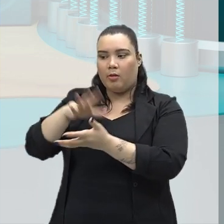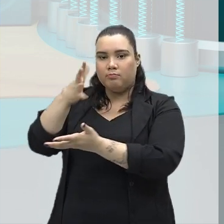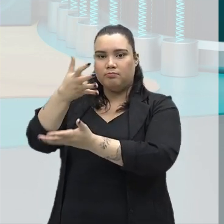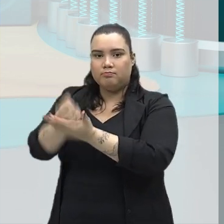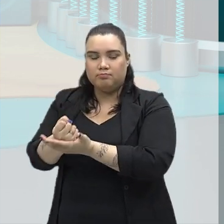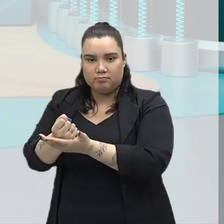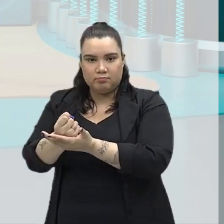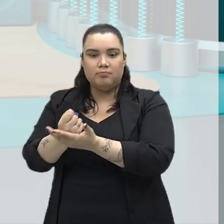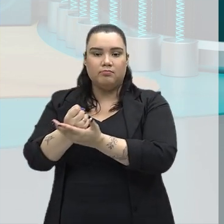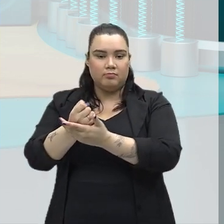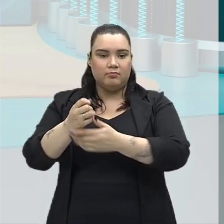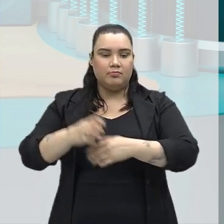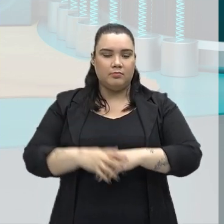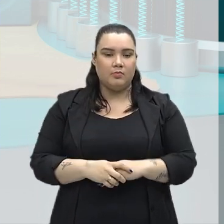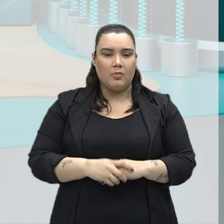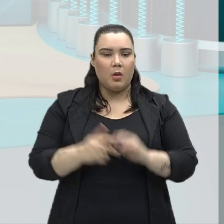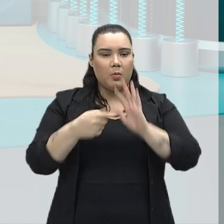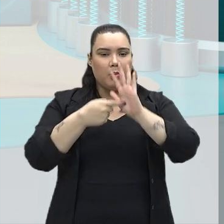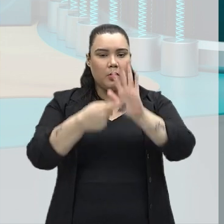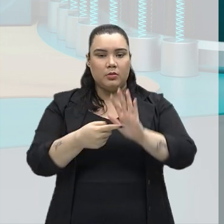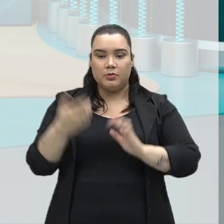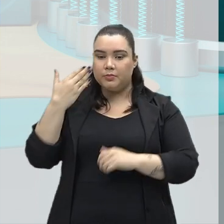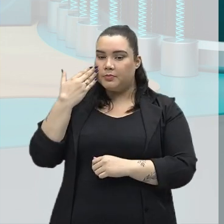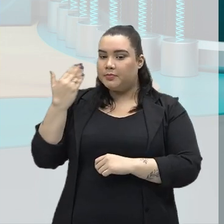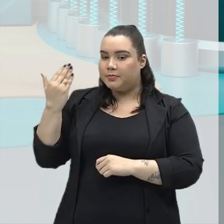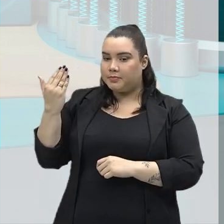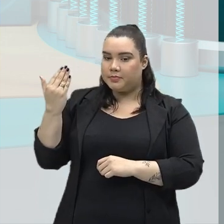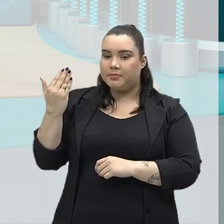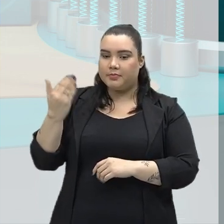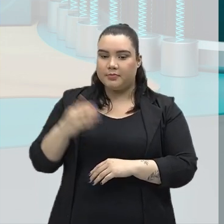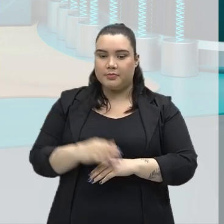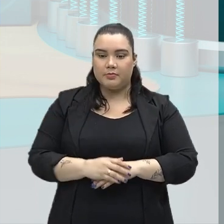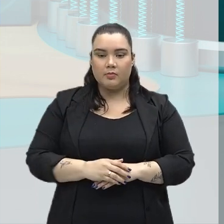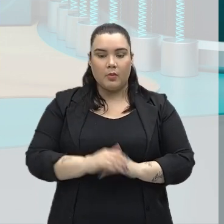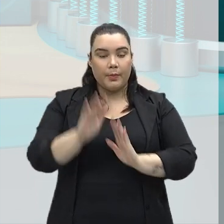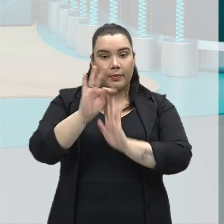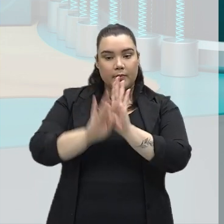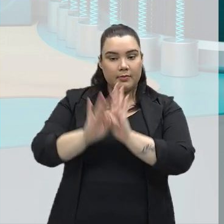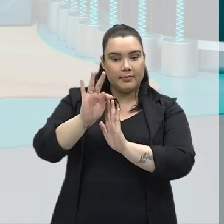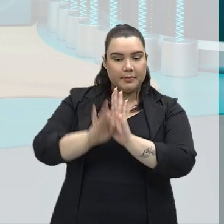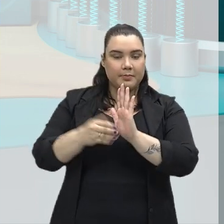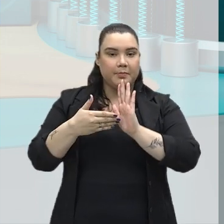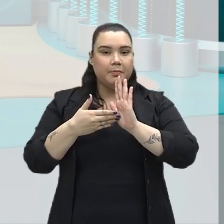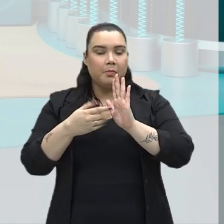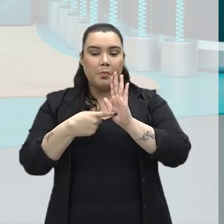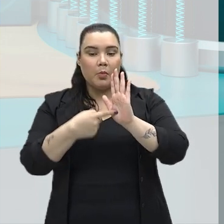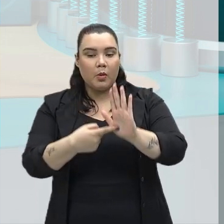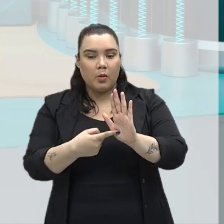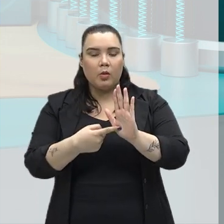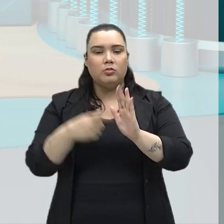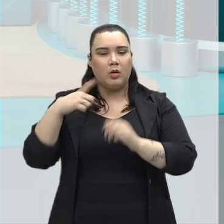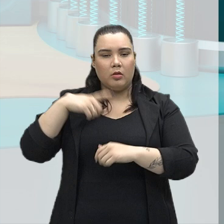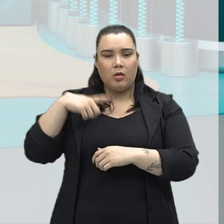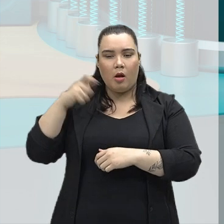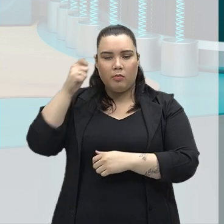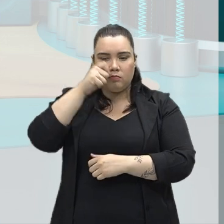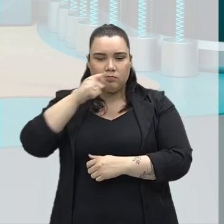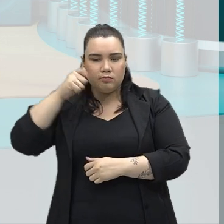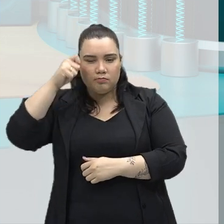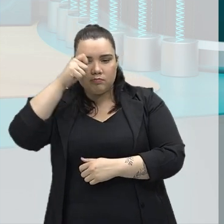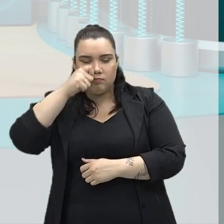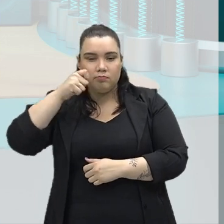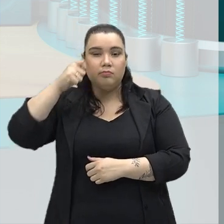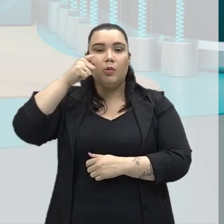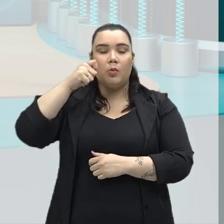Vejam aqui, que eu estou mostrando para vocês aqui, né? Um texto, mostrando uma lupa, certo? Com